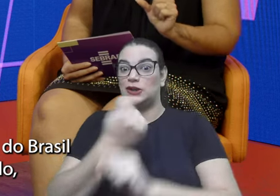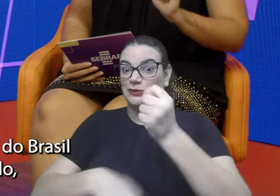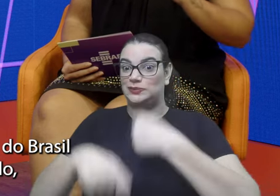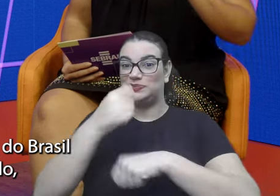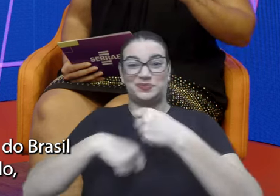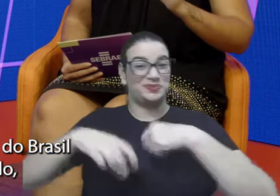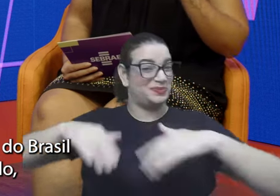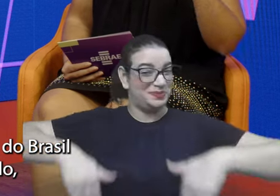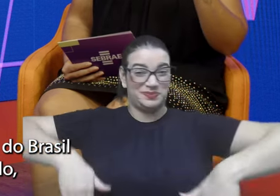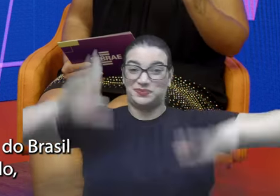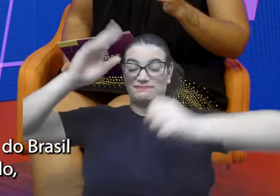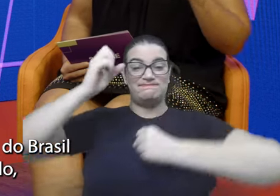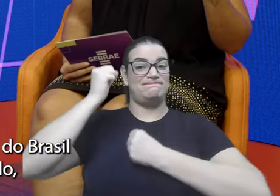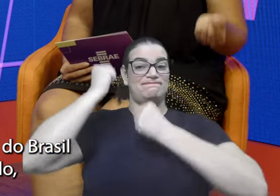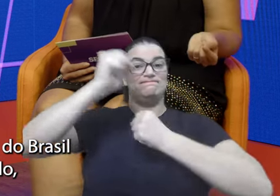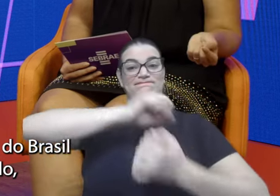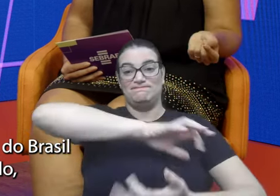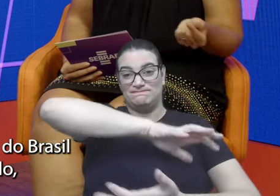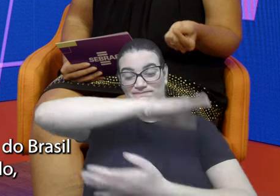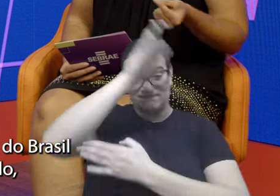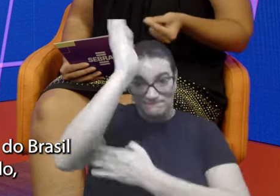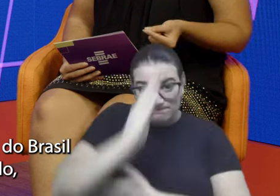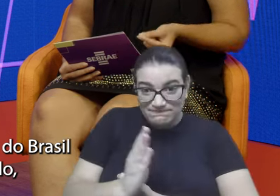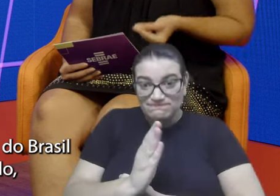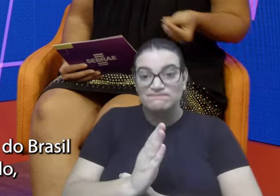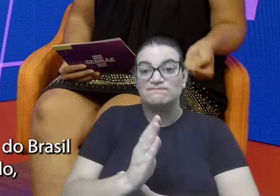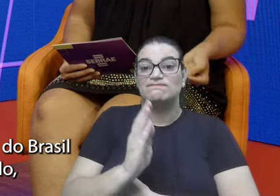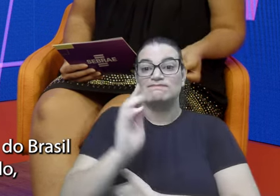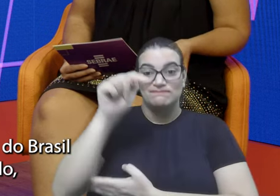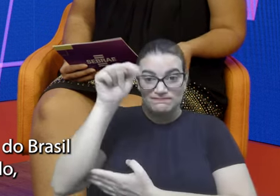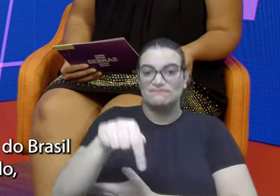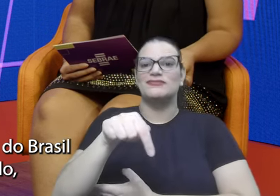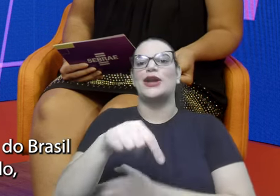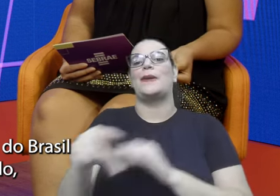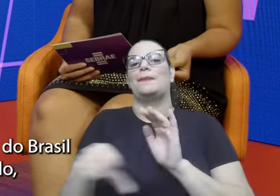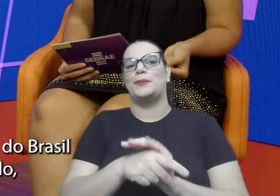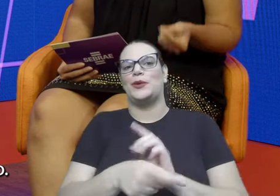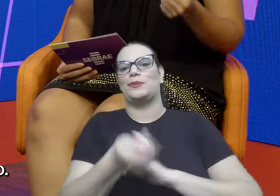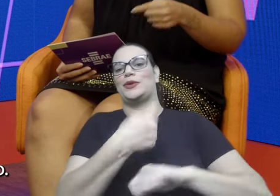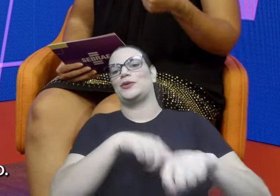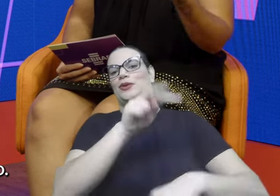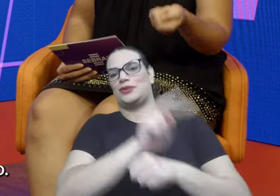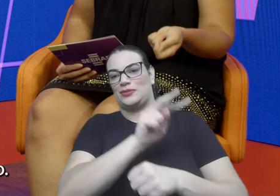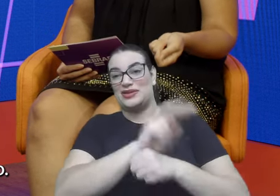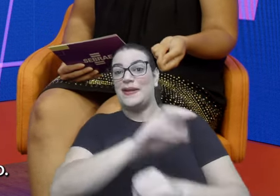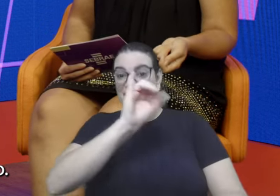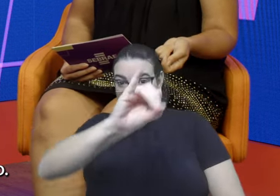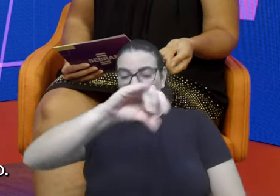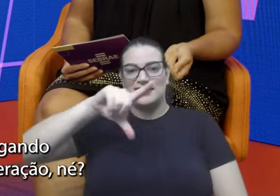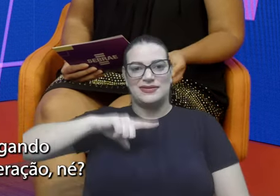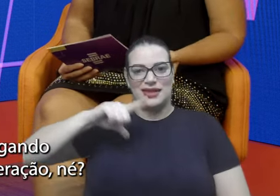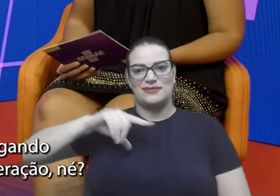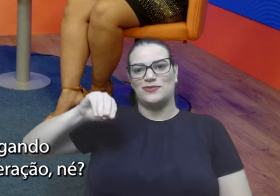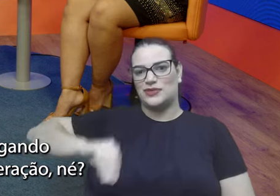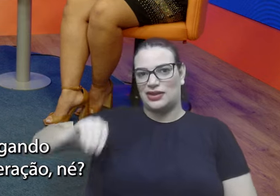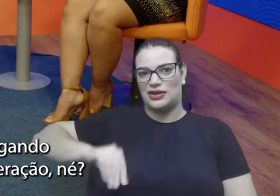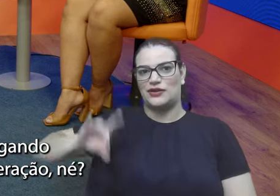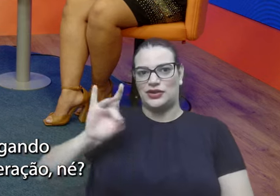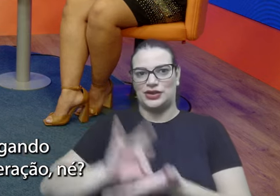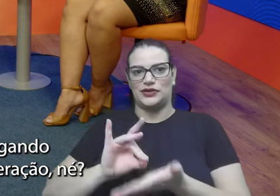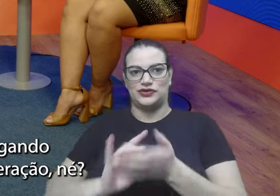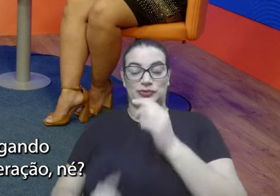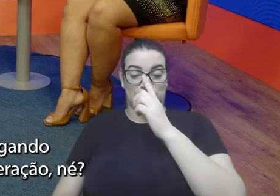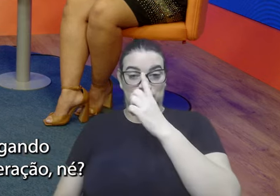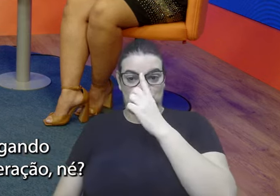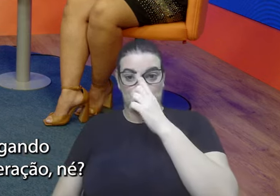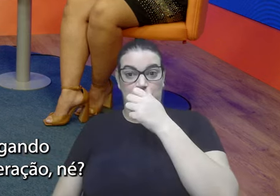economia mais potente do Brasil seria a economia do Cuidado caso ele fosse remunerado eu até trouxe aqui